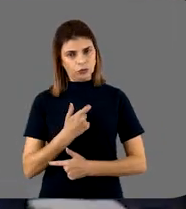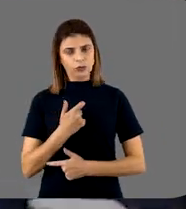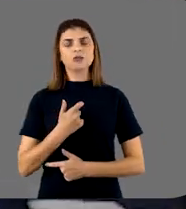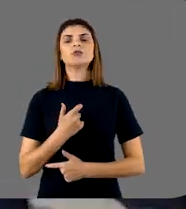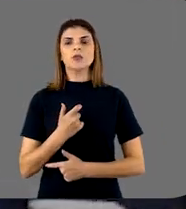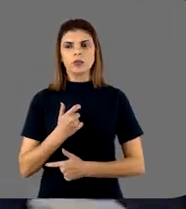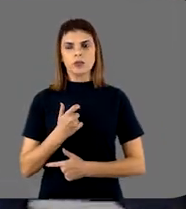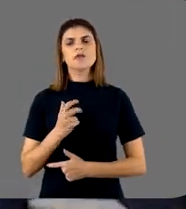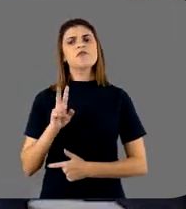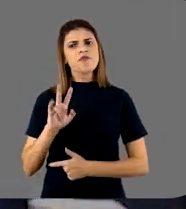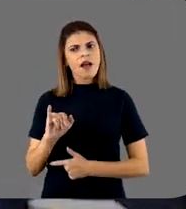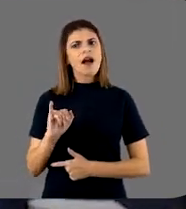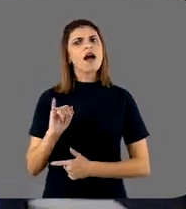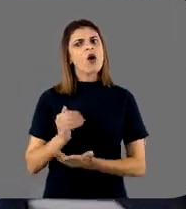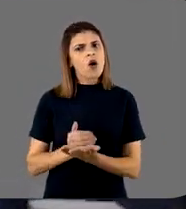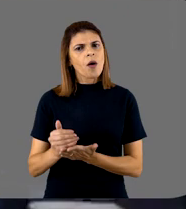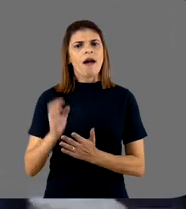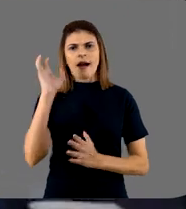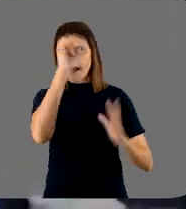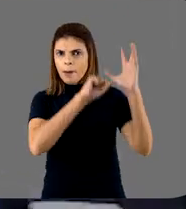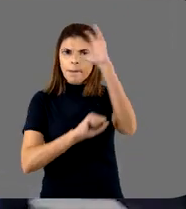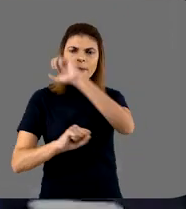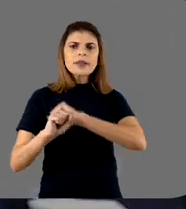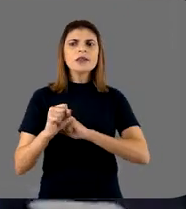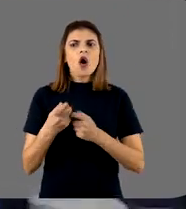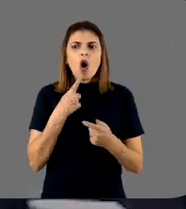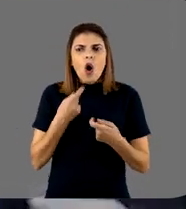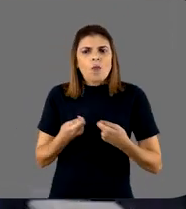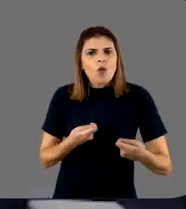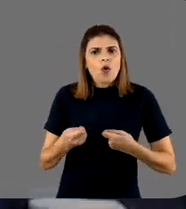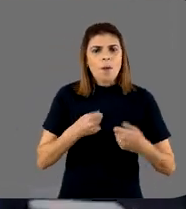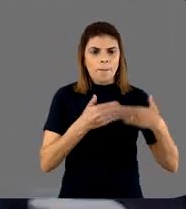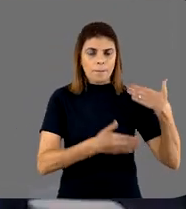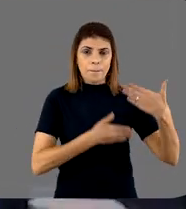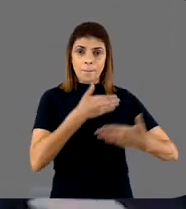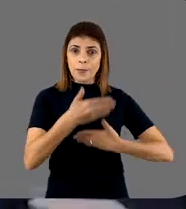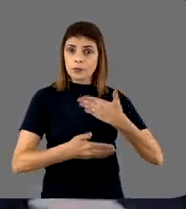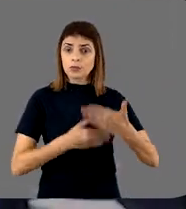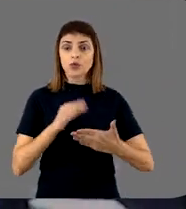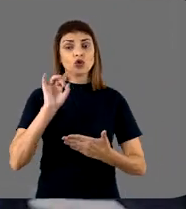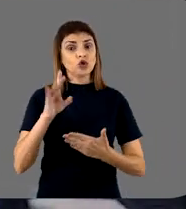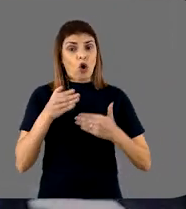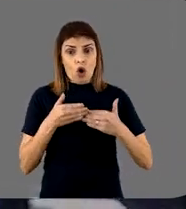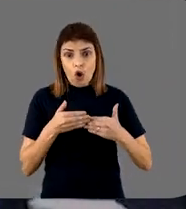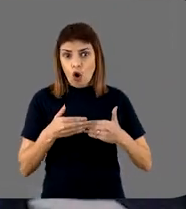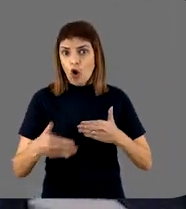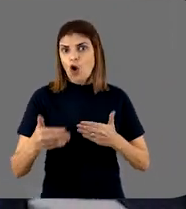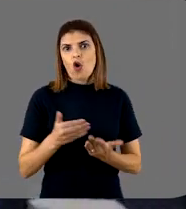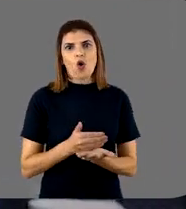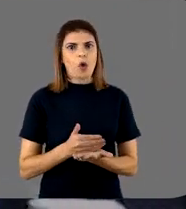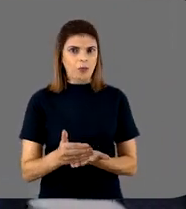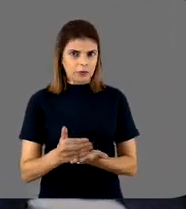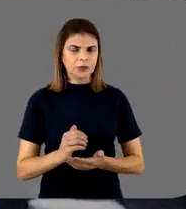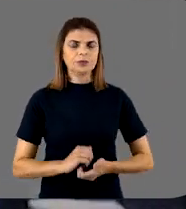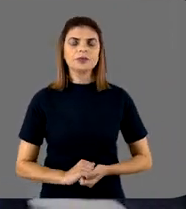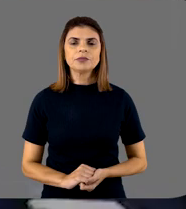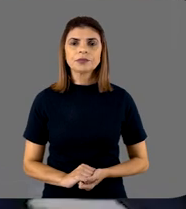Eu acho que é algo que a gente vai aprender a lidar, né, com esse processo que só se iniciou,